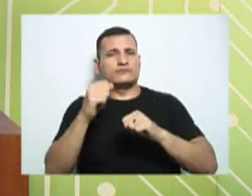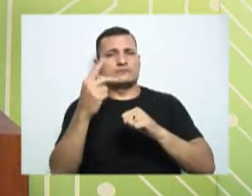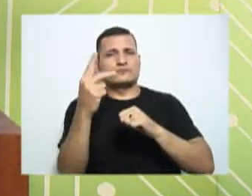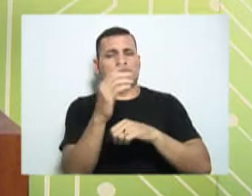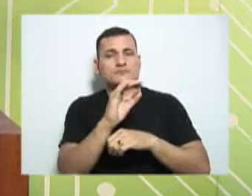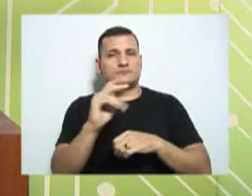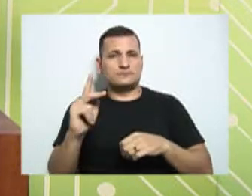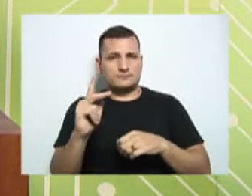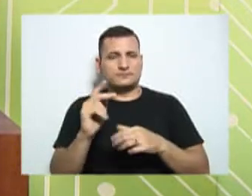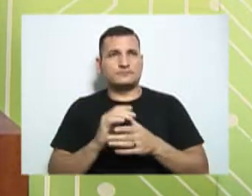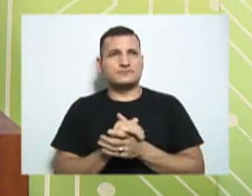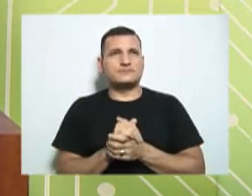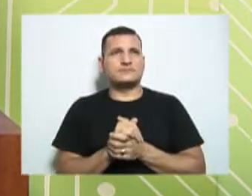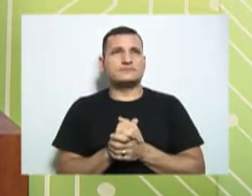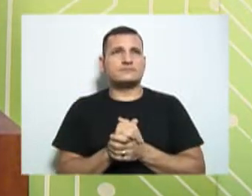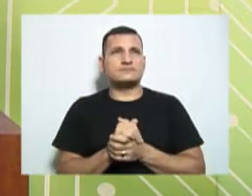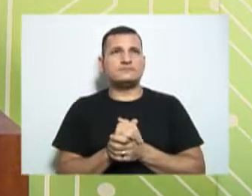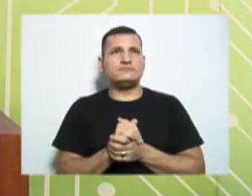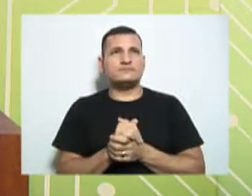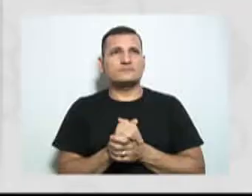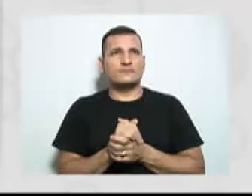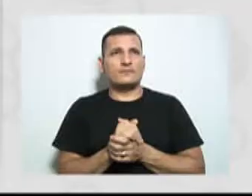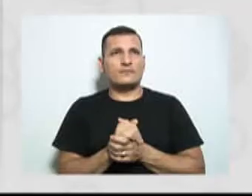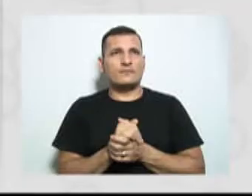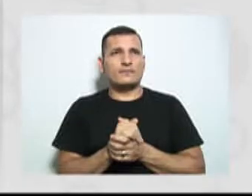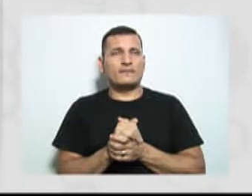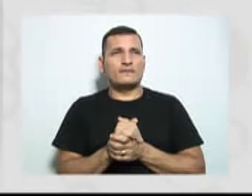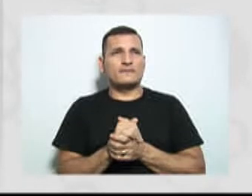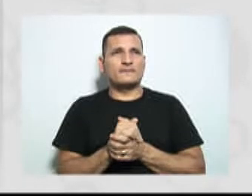montar. Lá no slide.